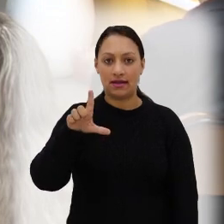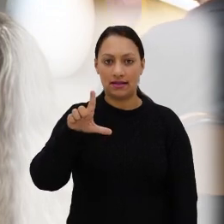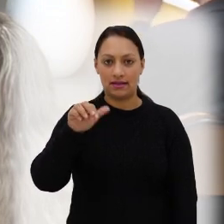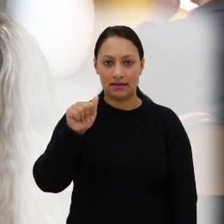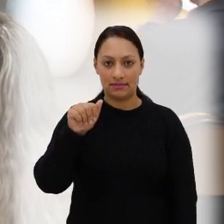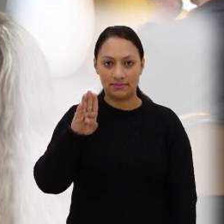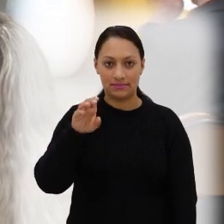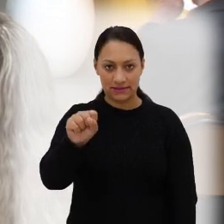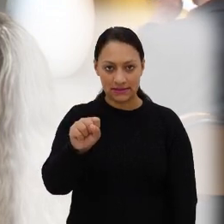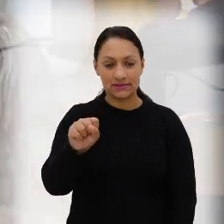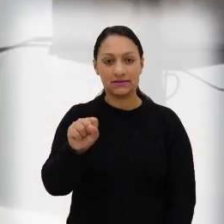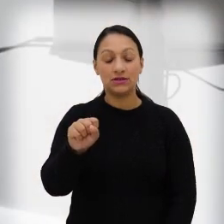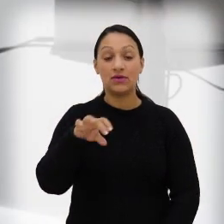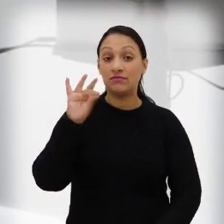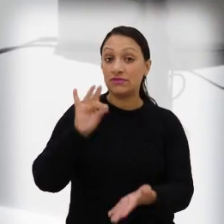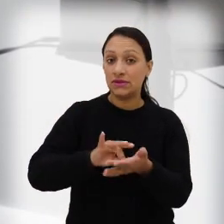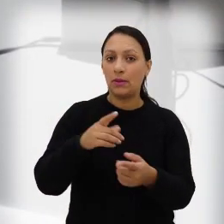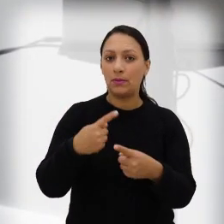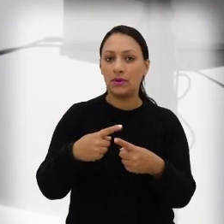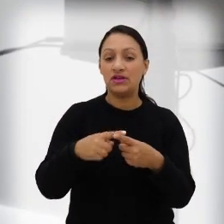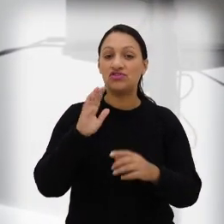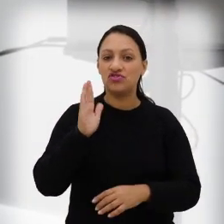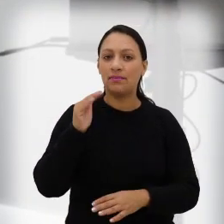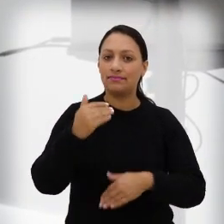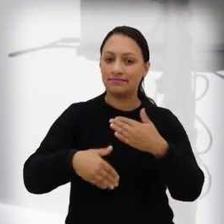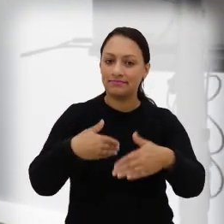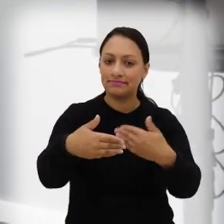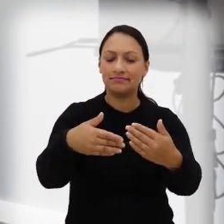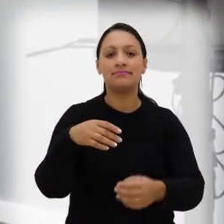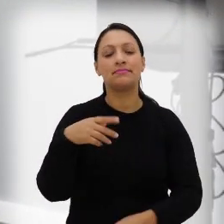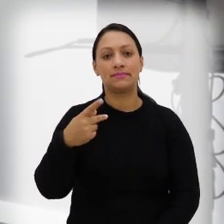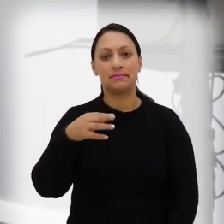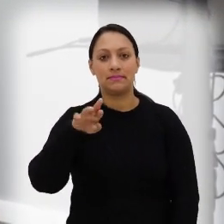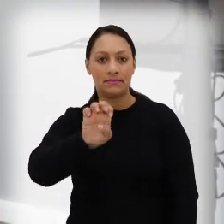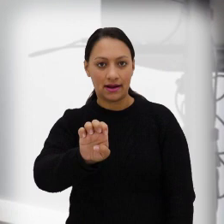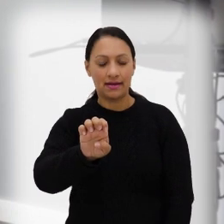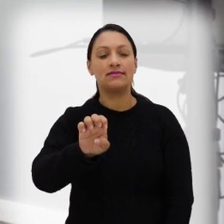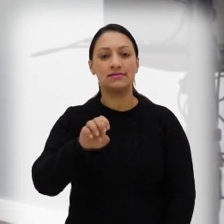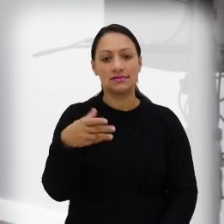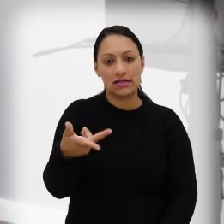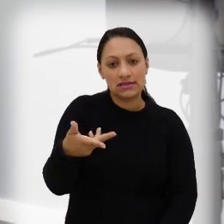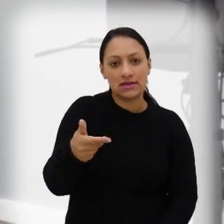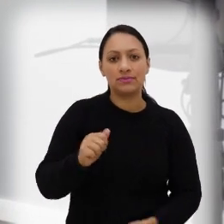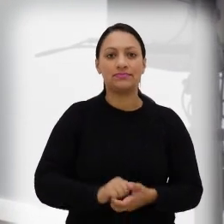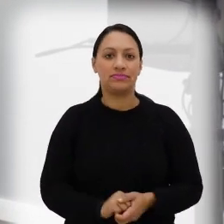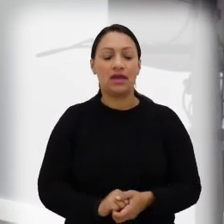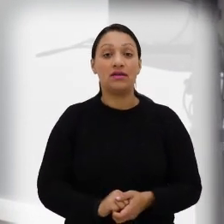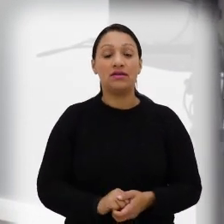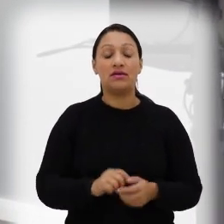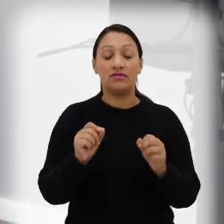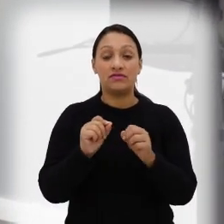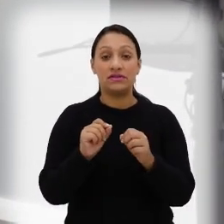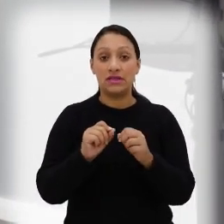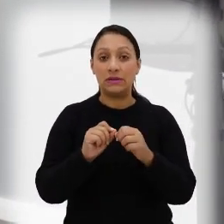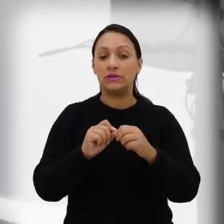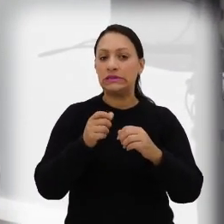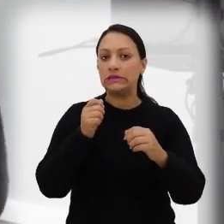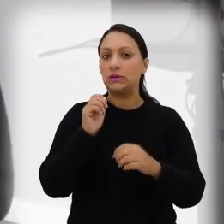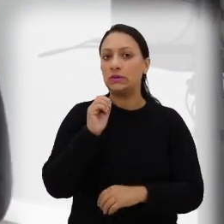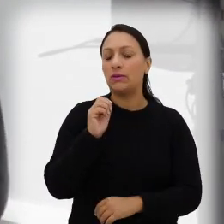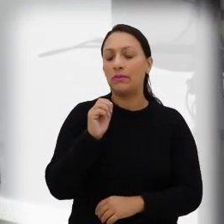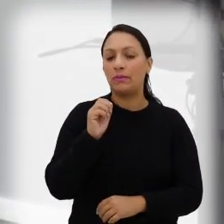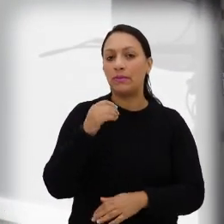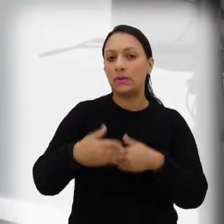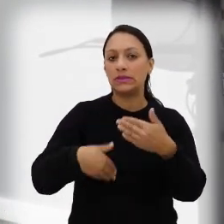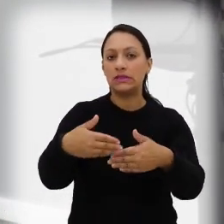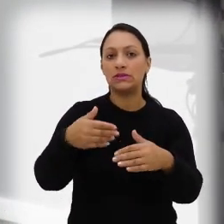num processo de pré-aceleração. A gente fez aquele processo onde 40 startups participaram do processo de pré-aceleração junto com vocês.